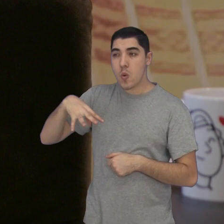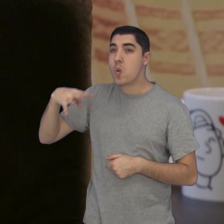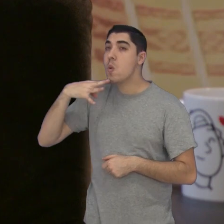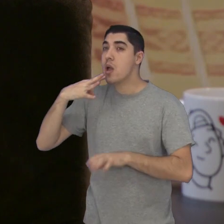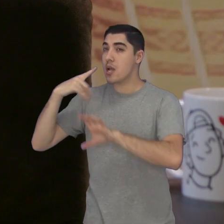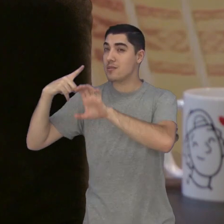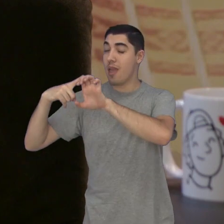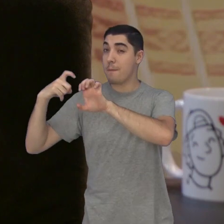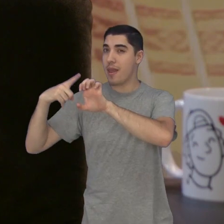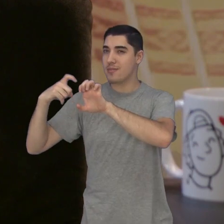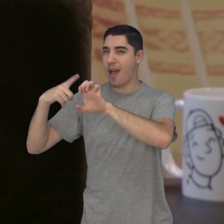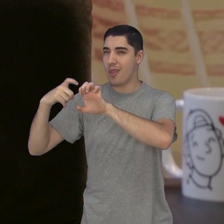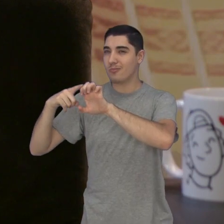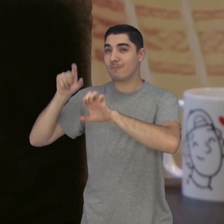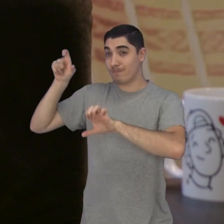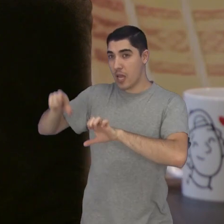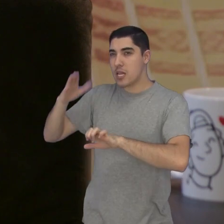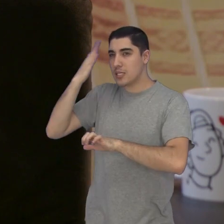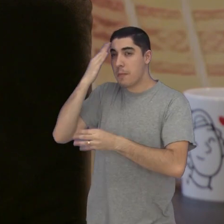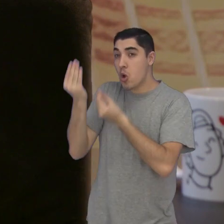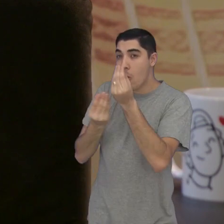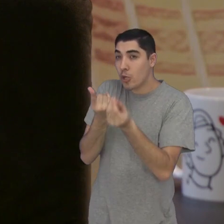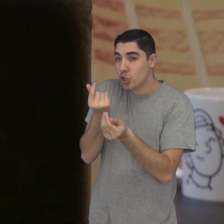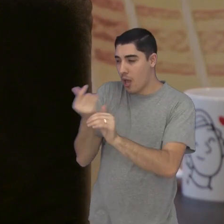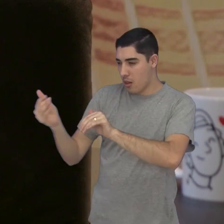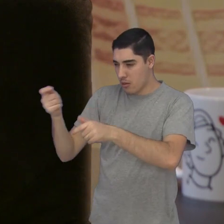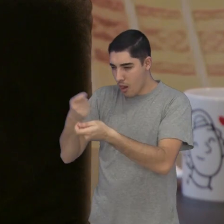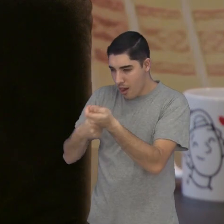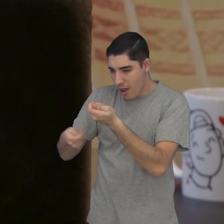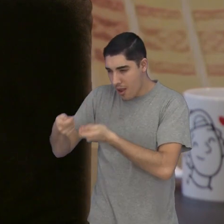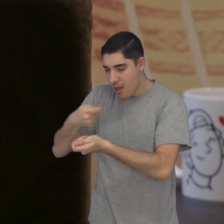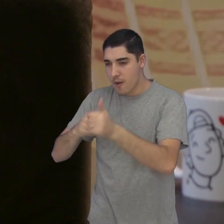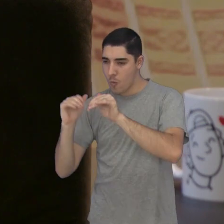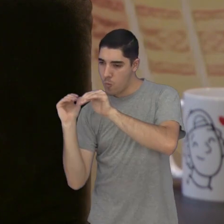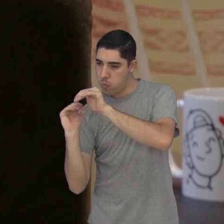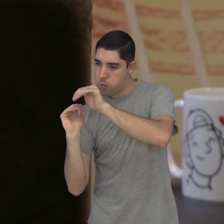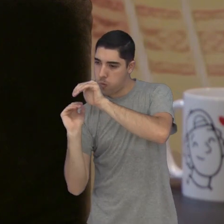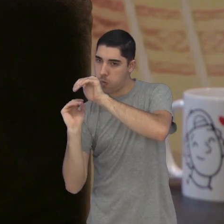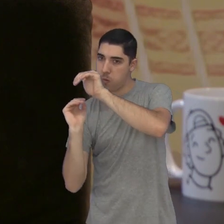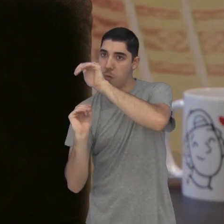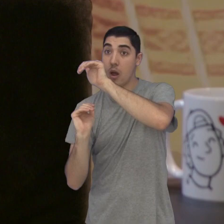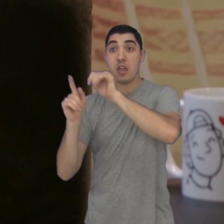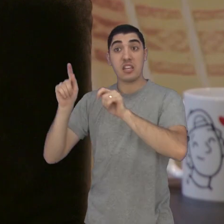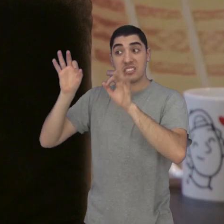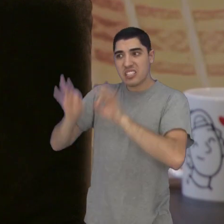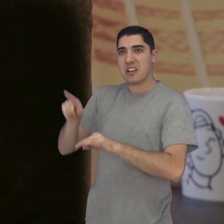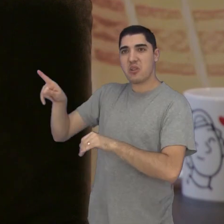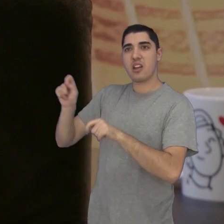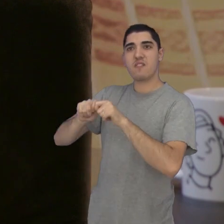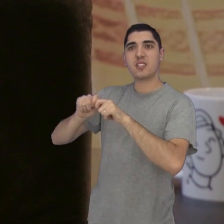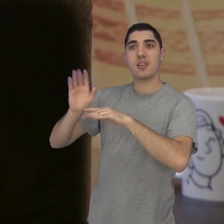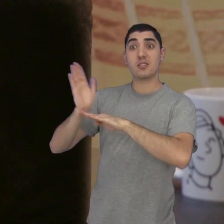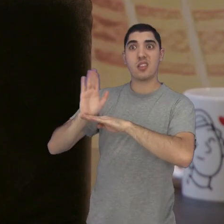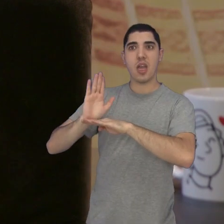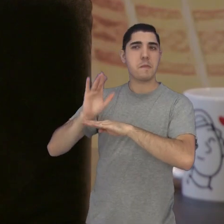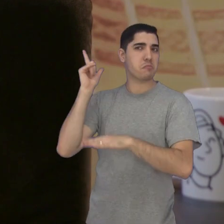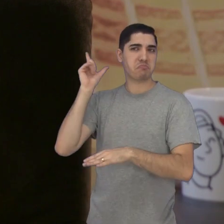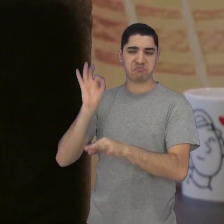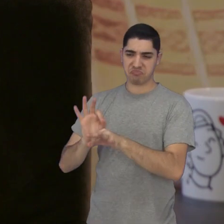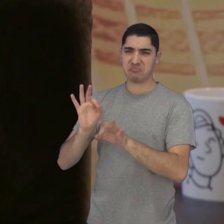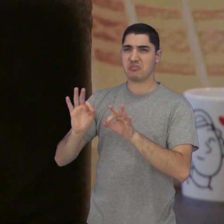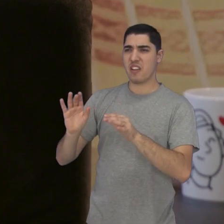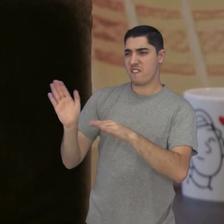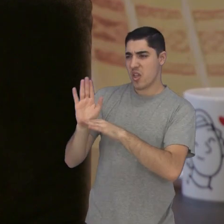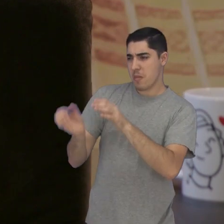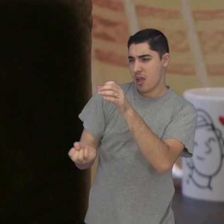muito grande, né? Ele sabia gerar o dinheiro dele, rodar e fazer cinema de verdade. Ele não